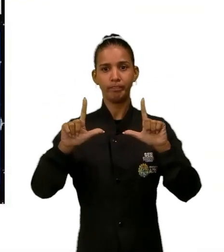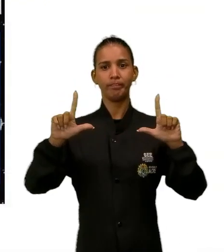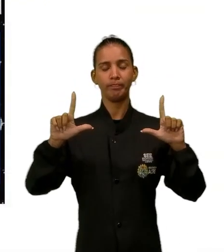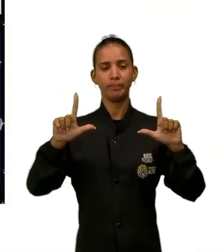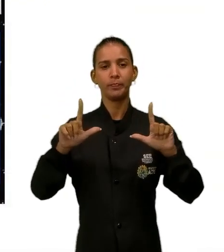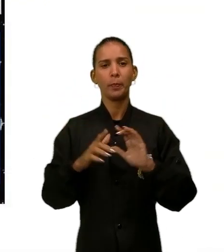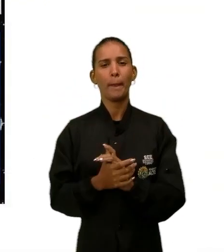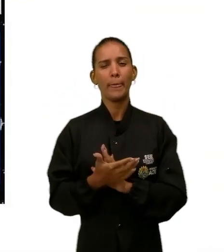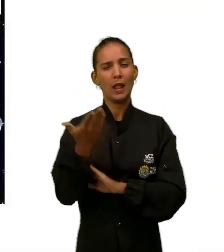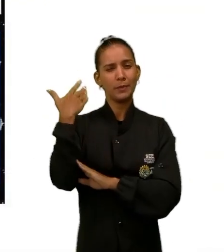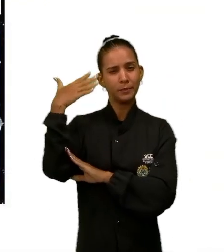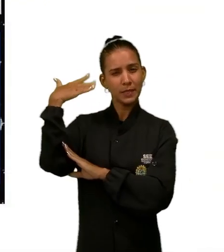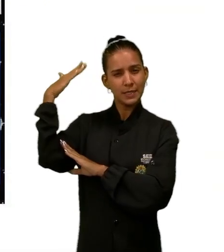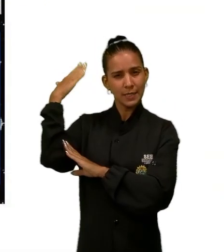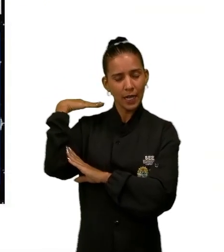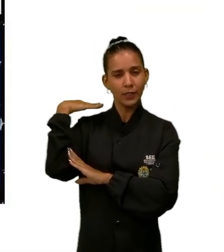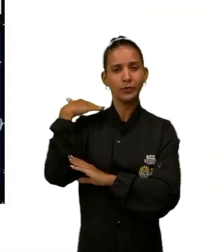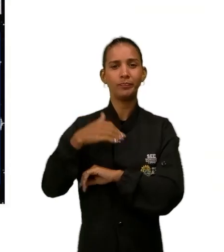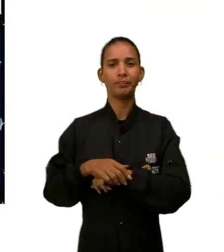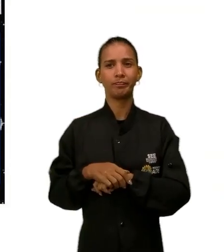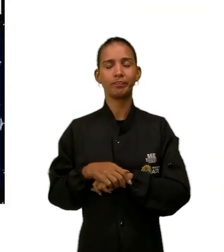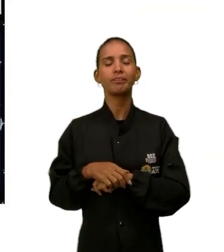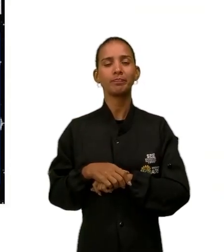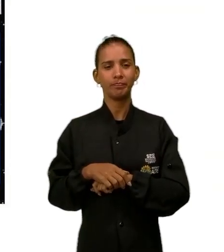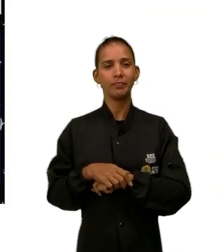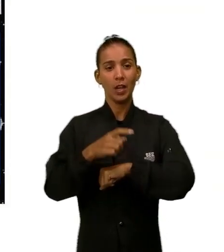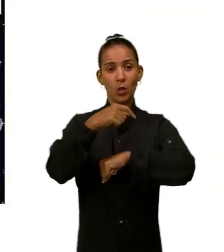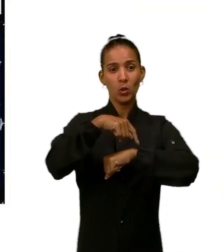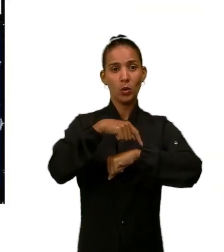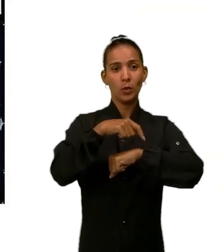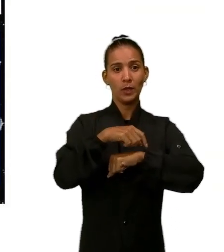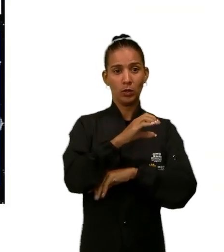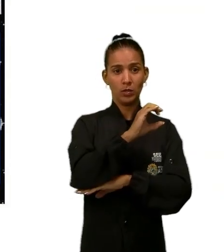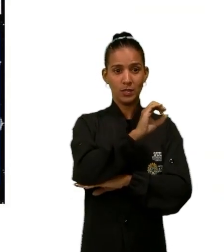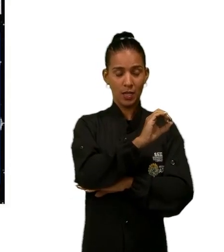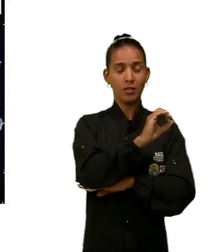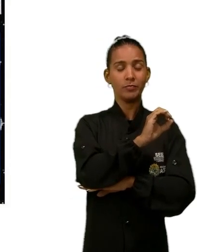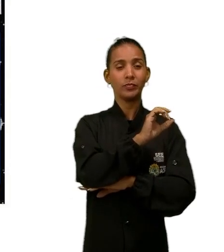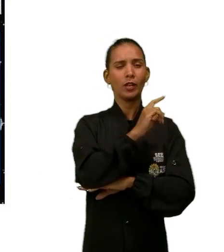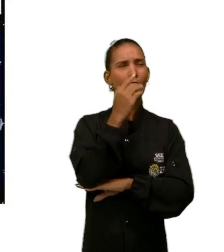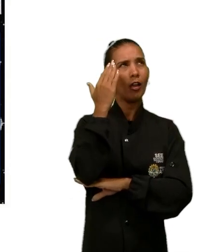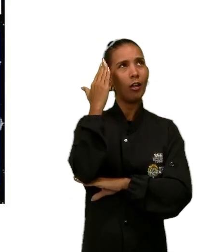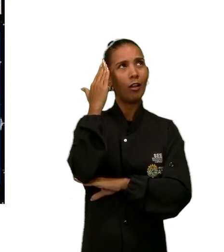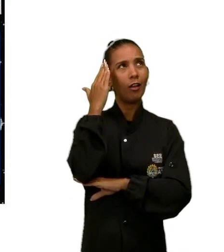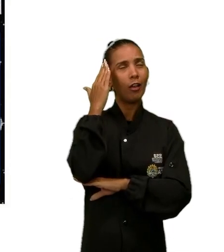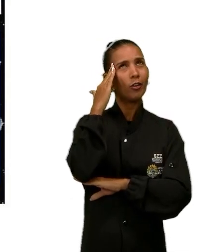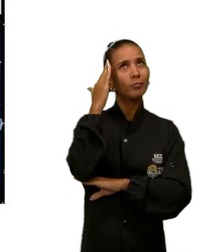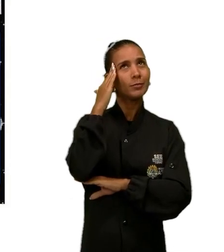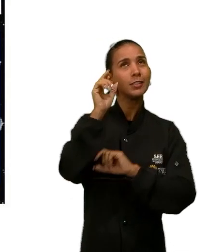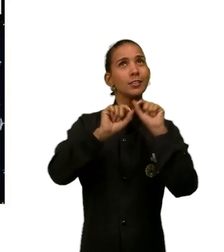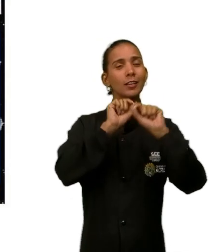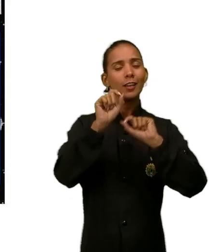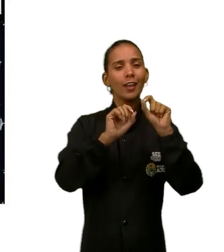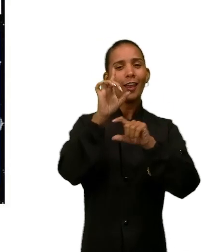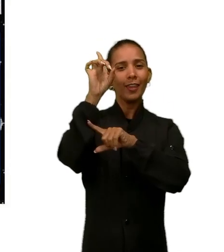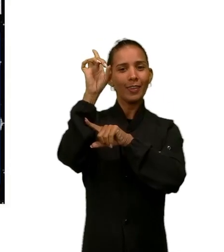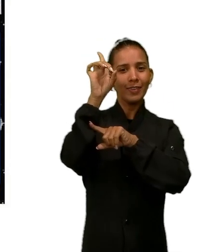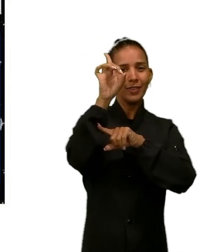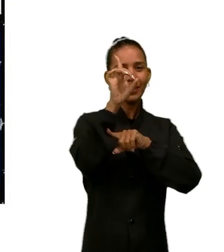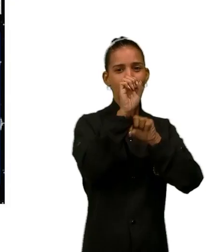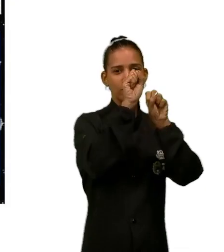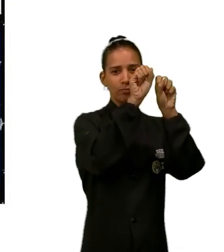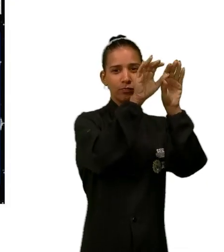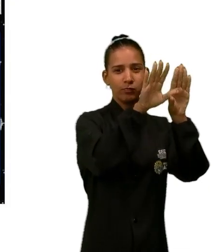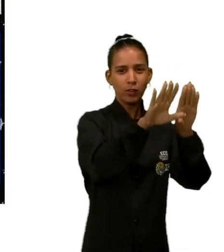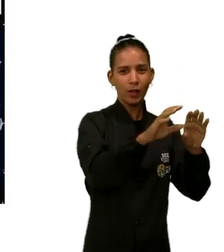tempo, no tempo zero, eu creio que foi quando Deus disse, haja luz e todas as coisas começaram